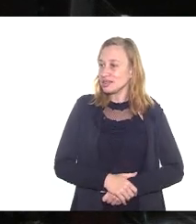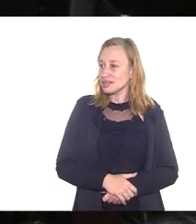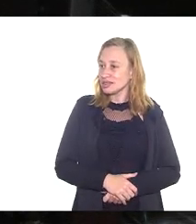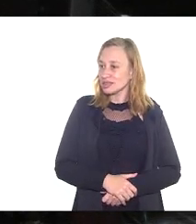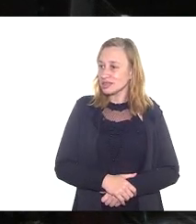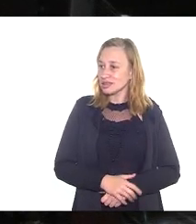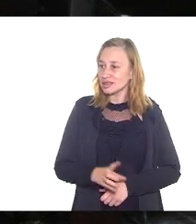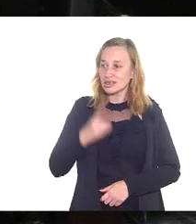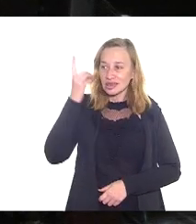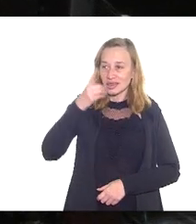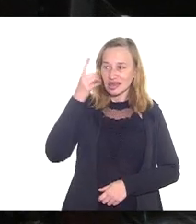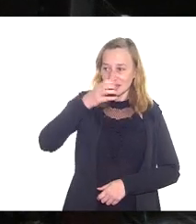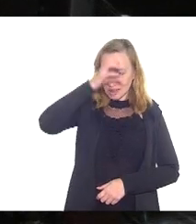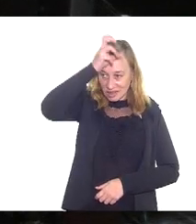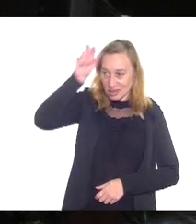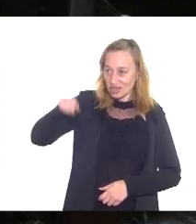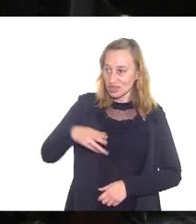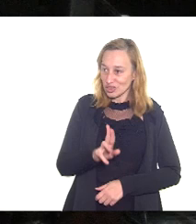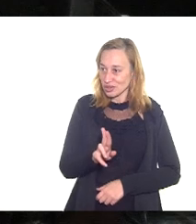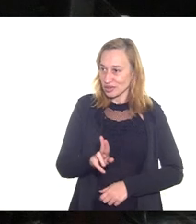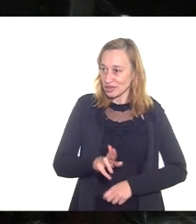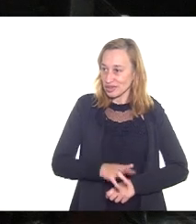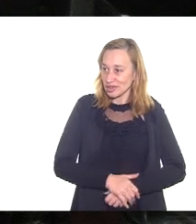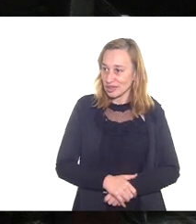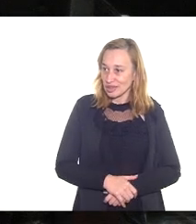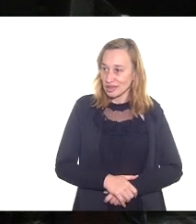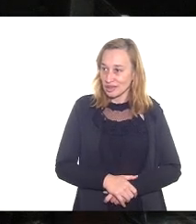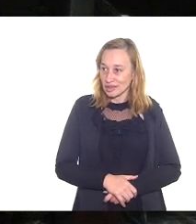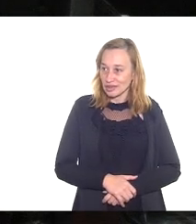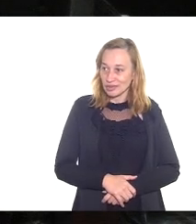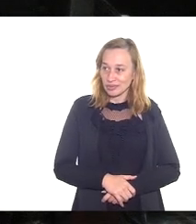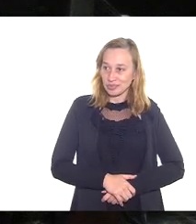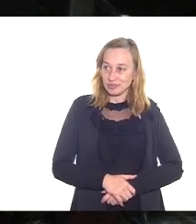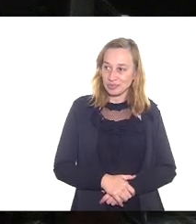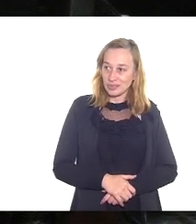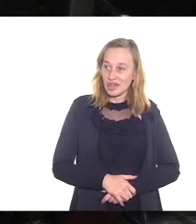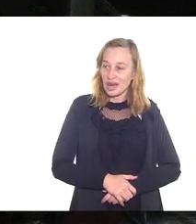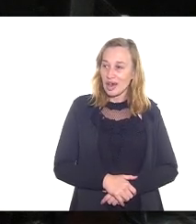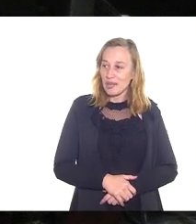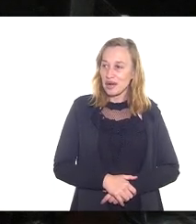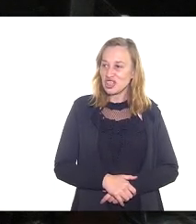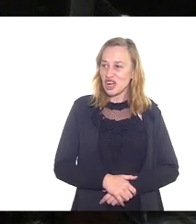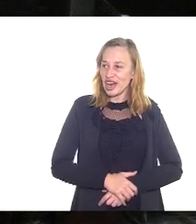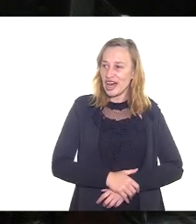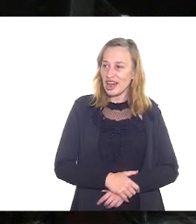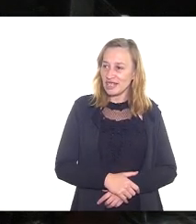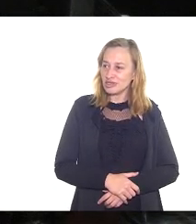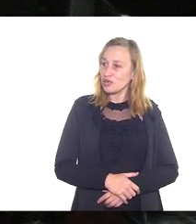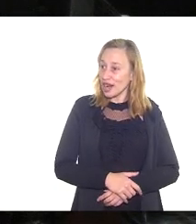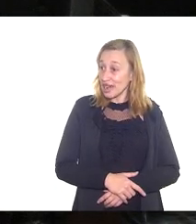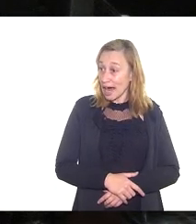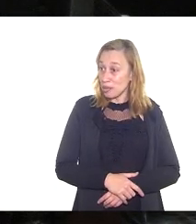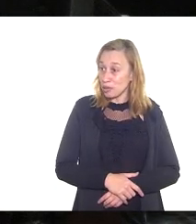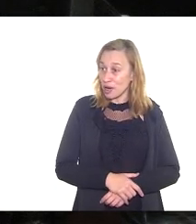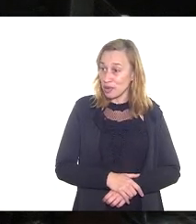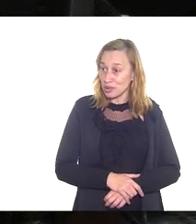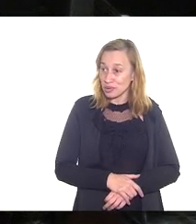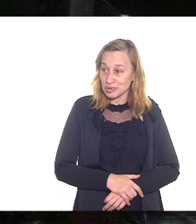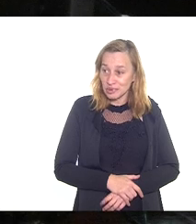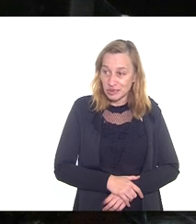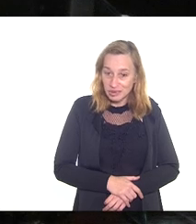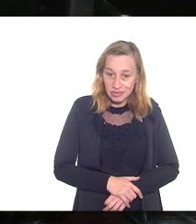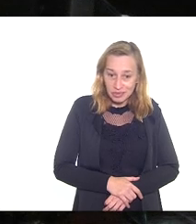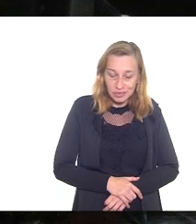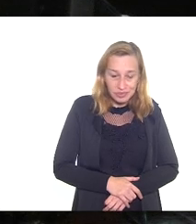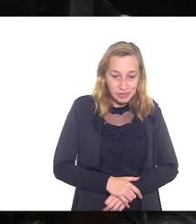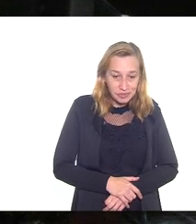Ju, antes, porém, quero agradecer o carinho de todos, beijos, até amanhã, vossas